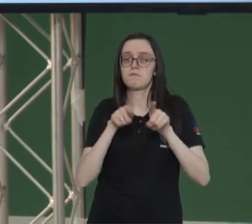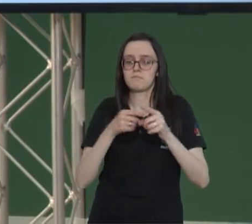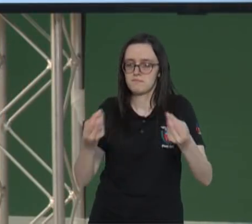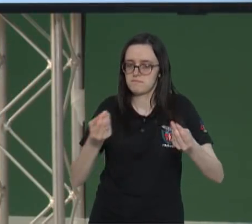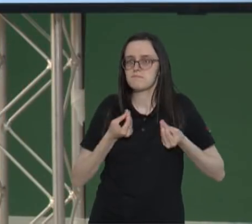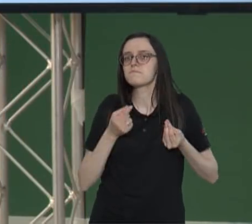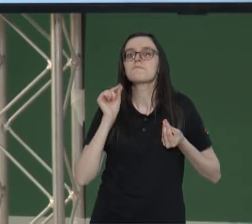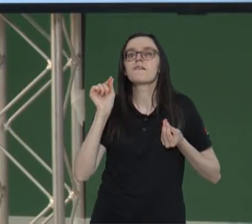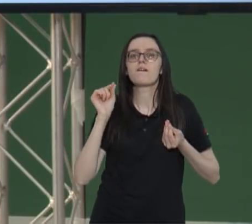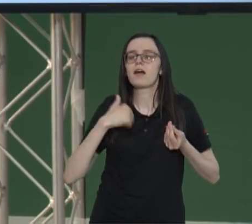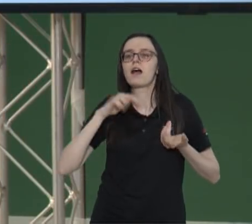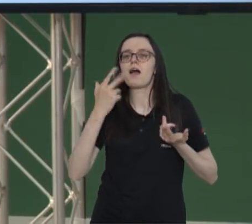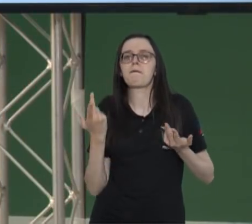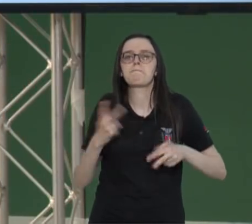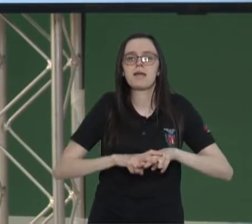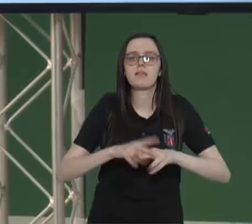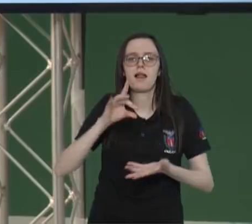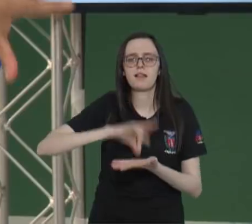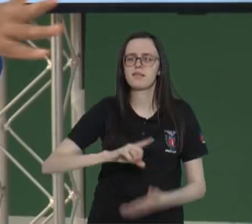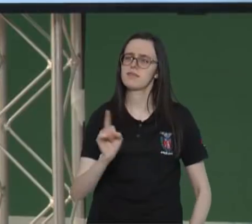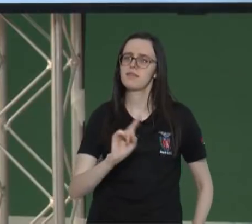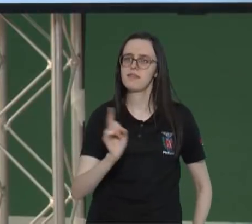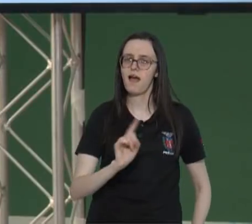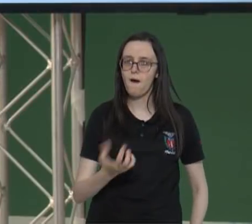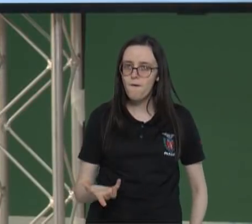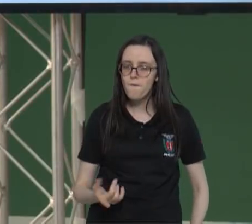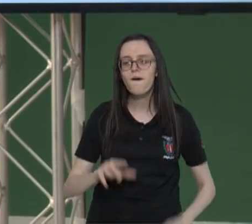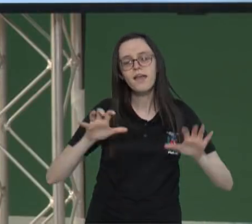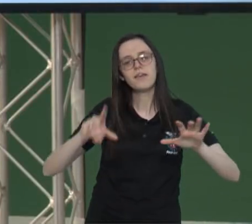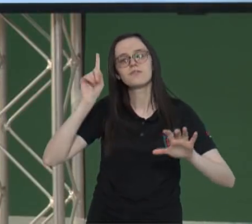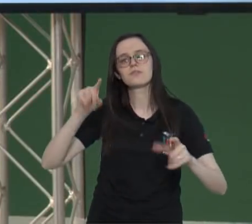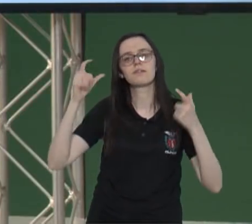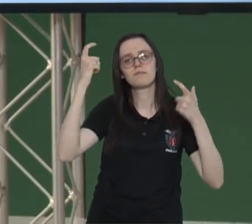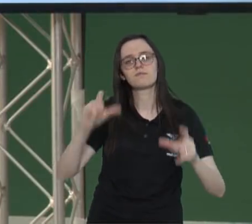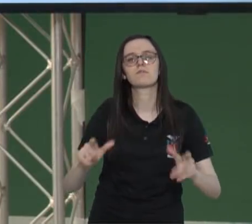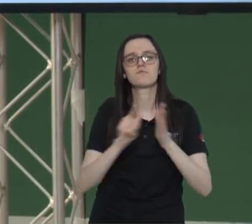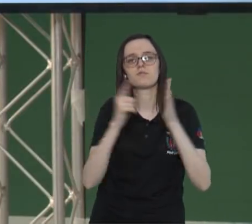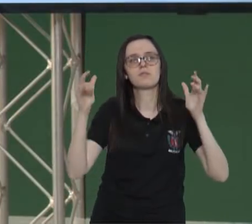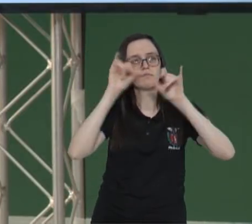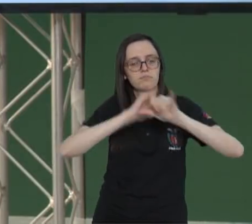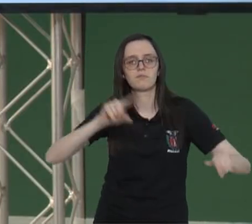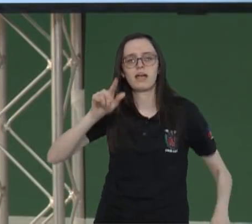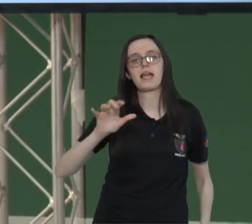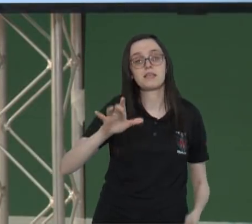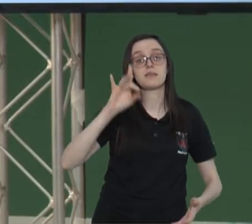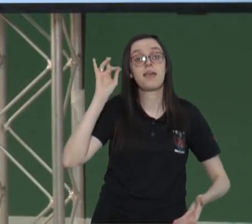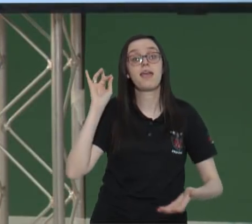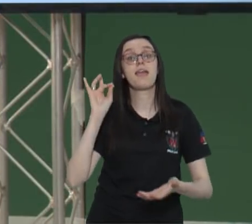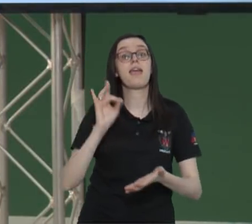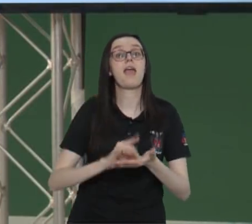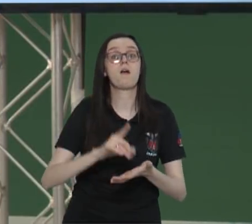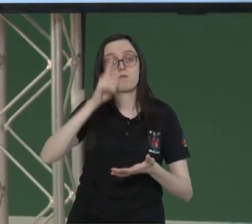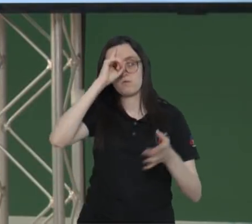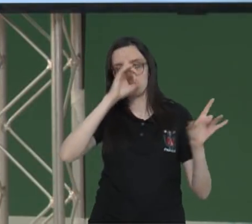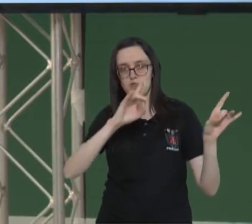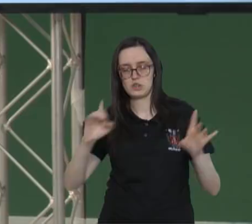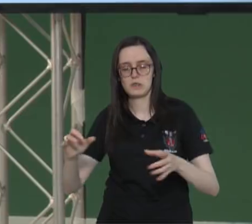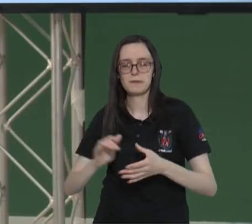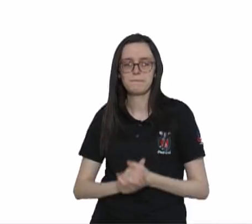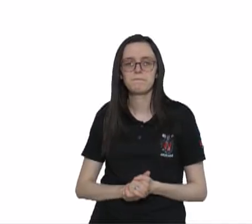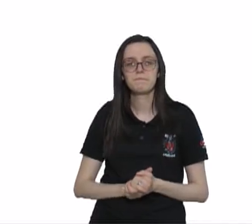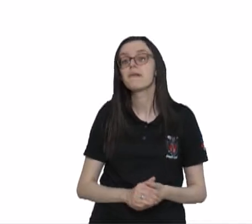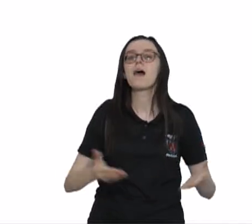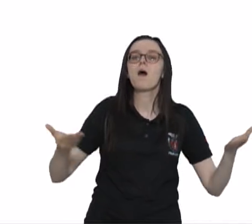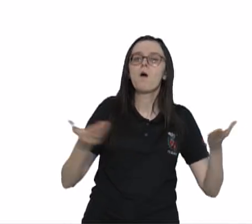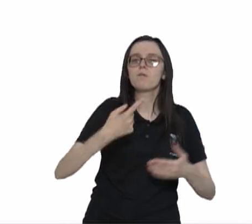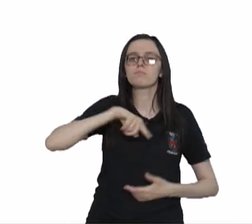né? Sem ficar preso à realidade. Com isso fica o classificado mesmo real, né? Do dia a dia. Então veja,